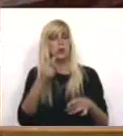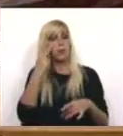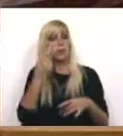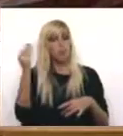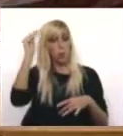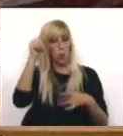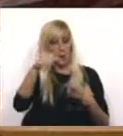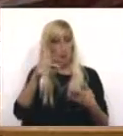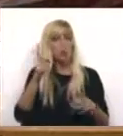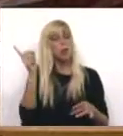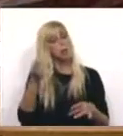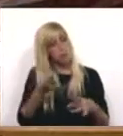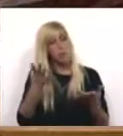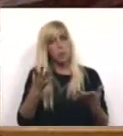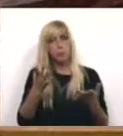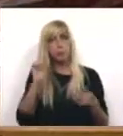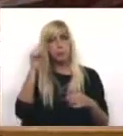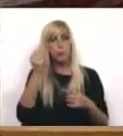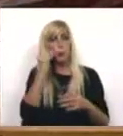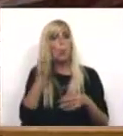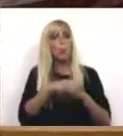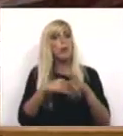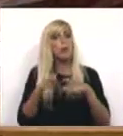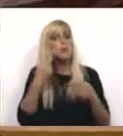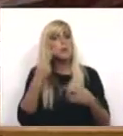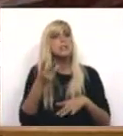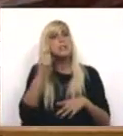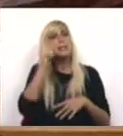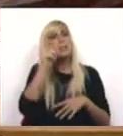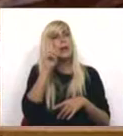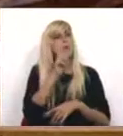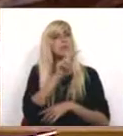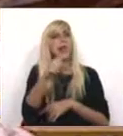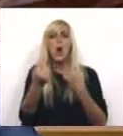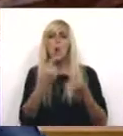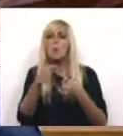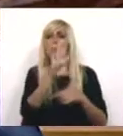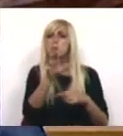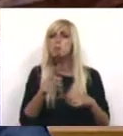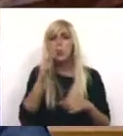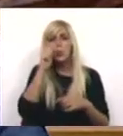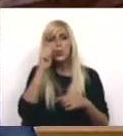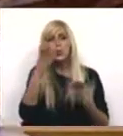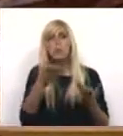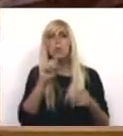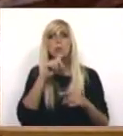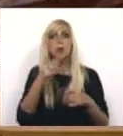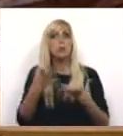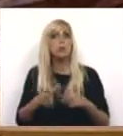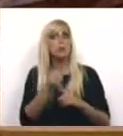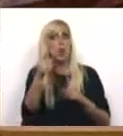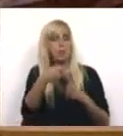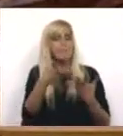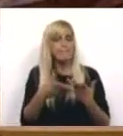devem saber como atuar, mas também aqueles que estão de visita a determinadas localidades ou em turismo também terão tudo a